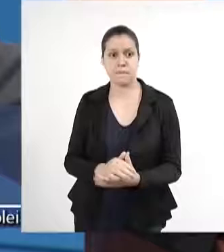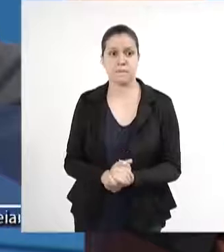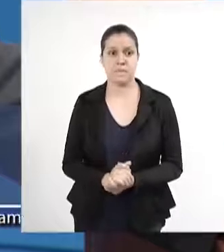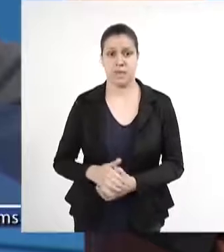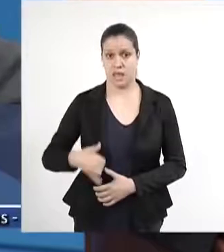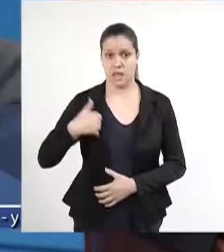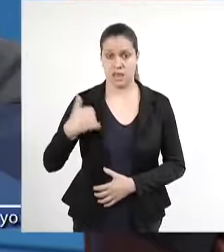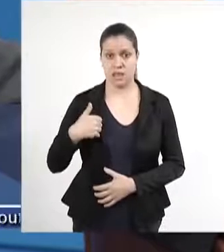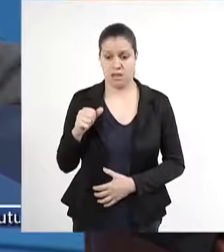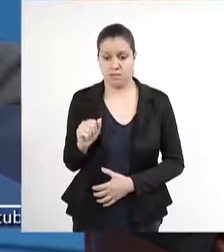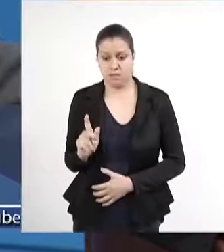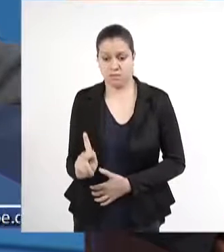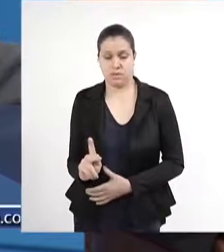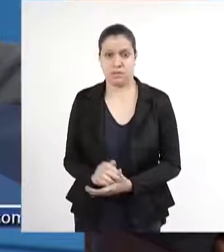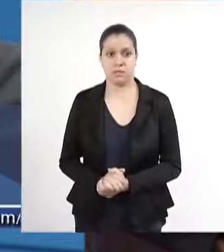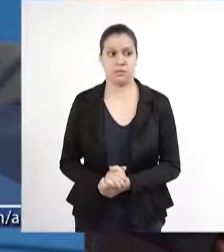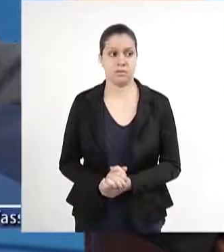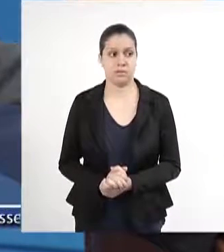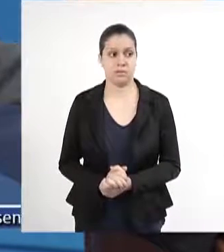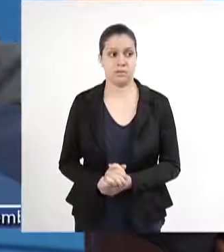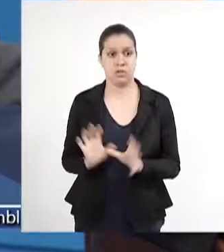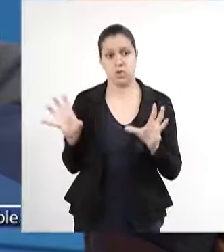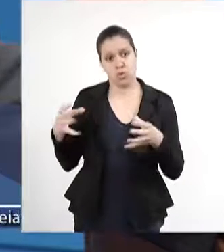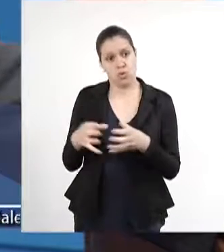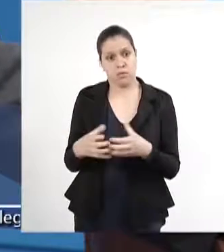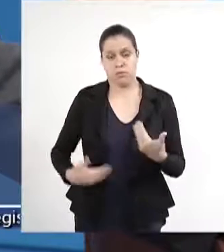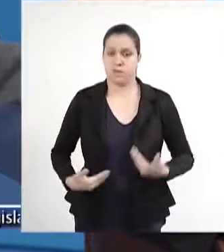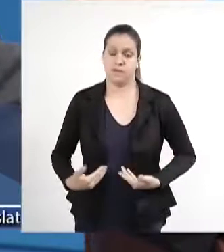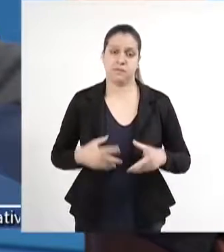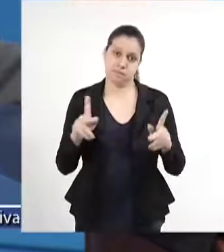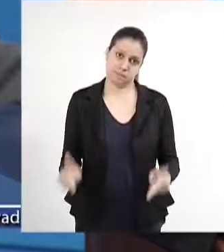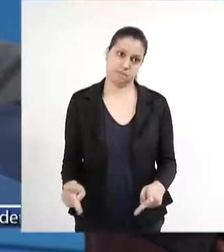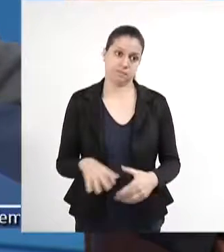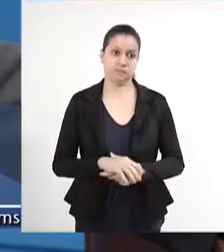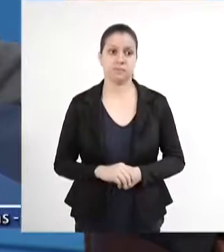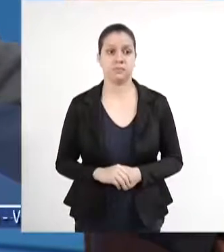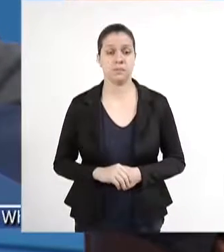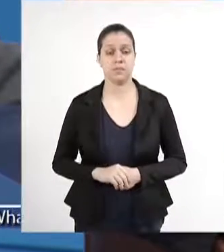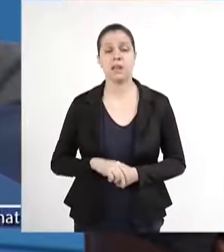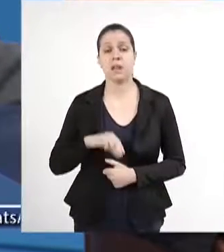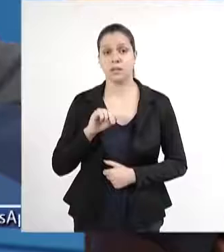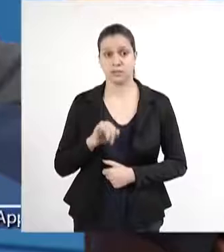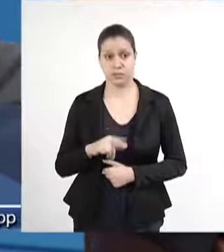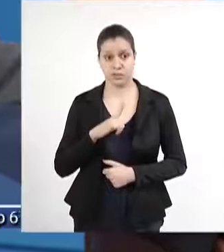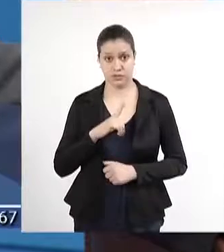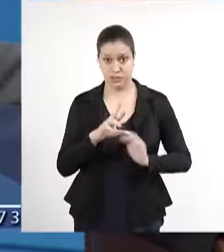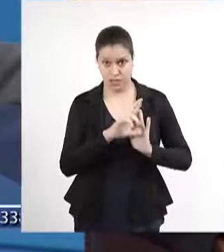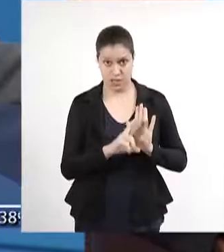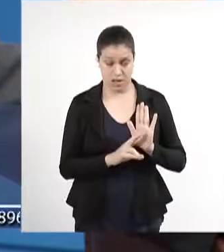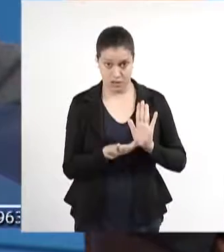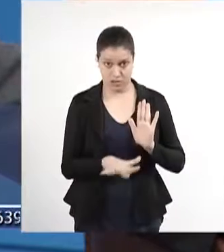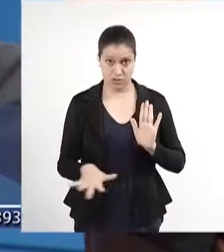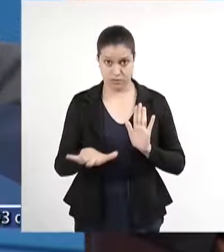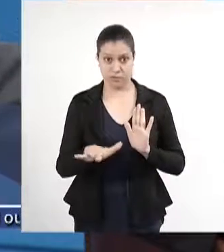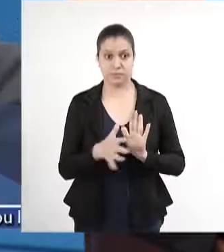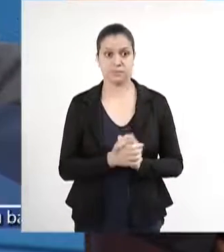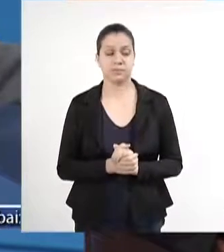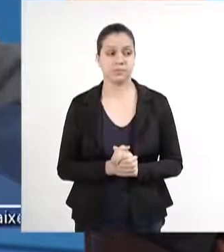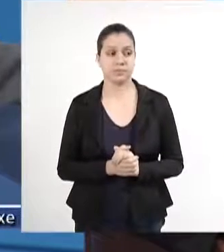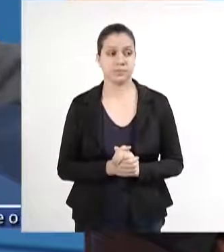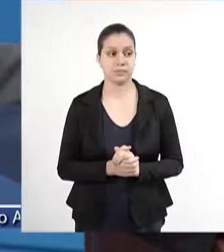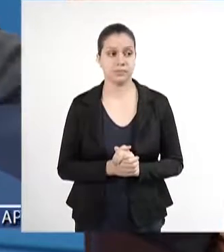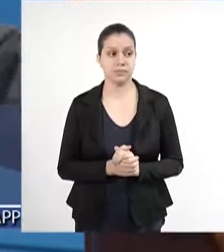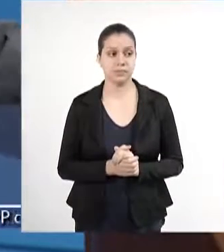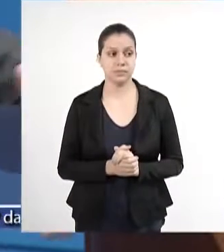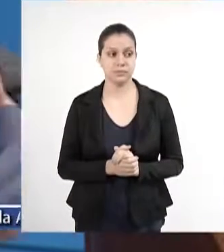de aposentadoria de algum grupo de servidor público. E se a gente tiver isso como regra geral, a gente